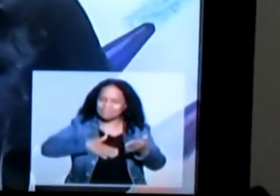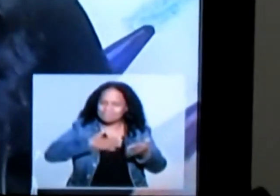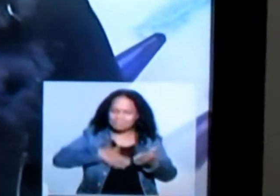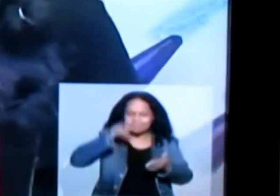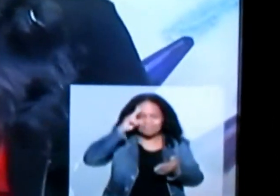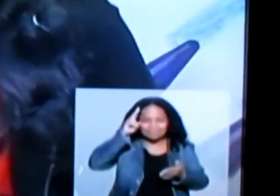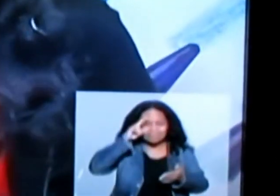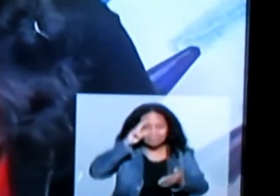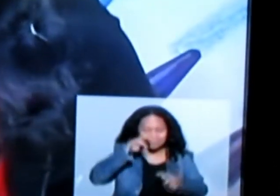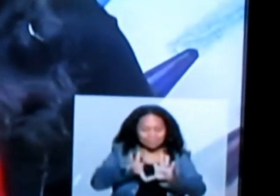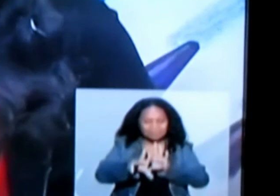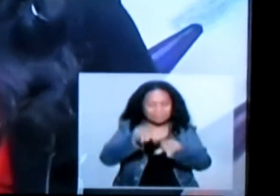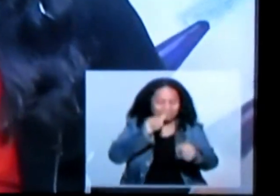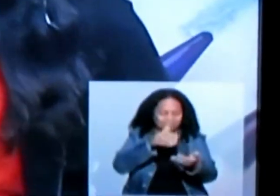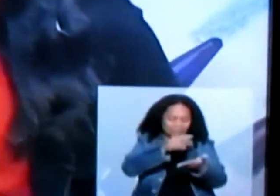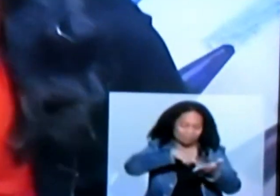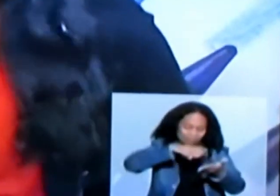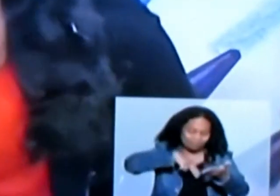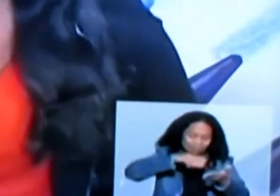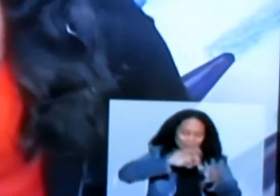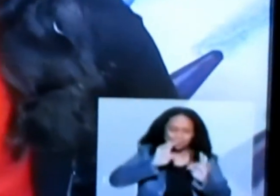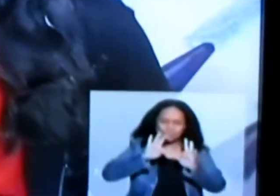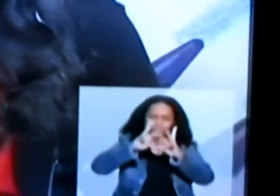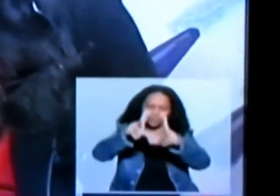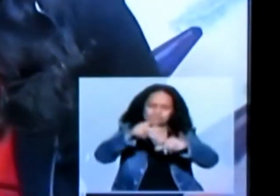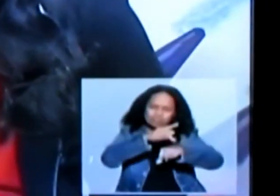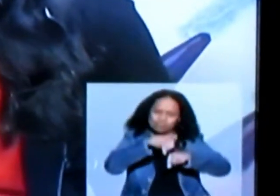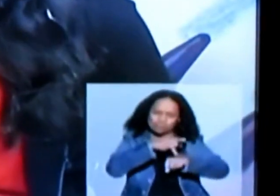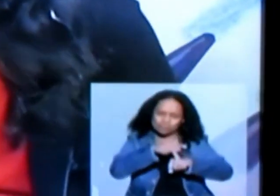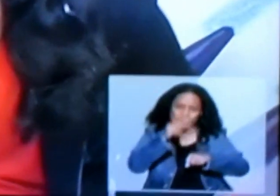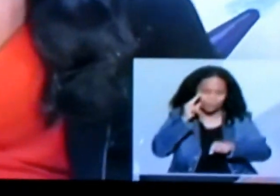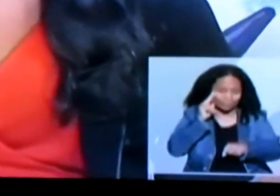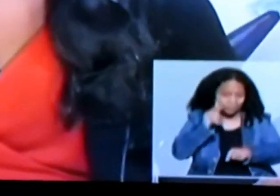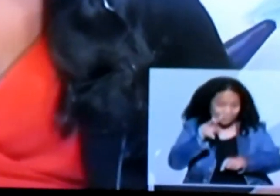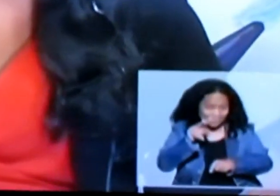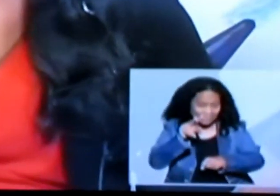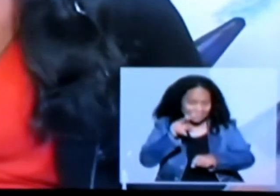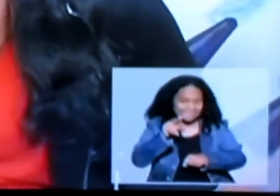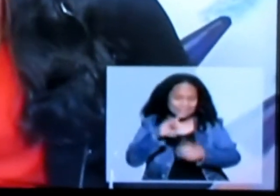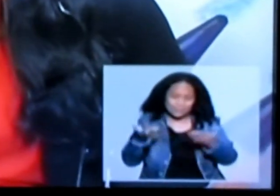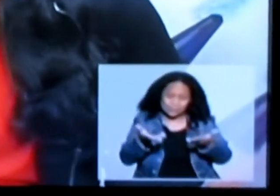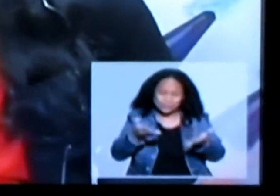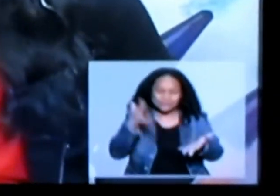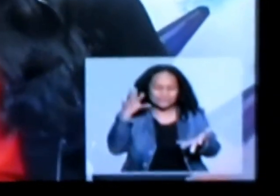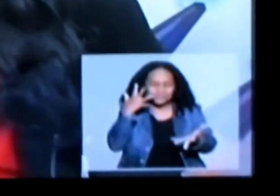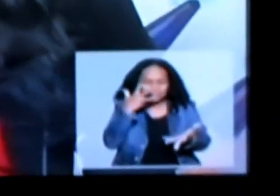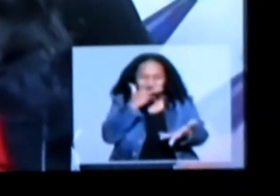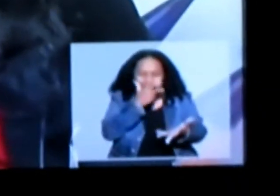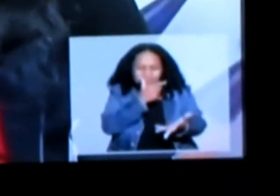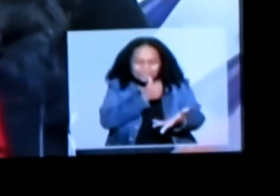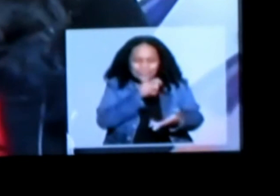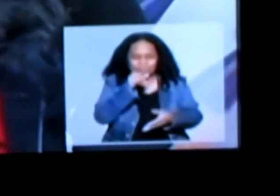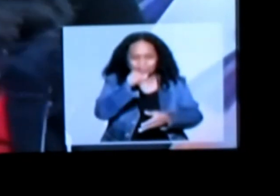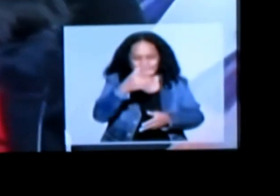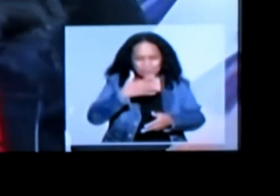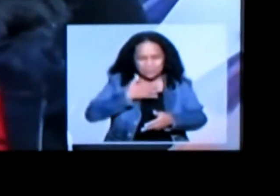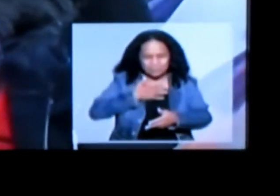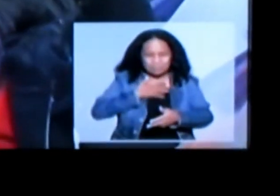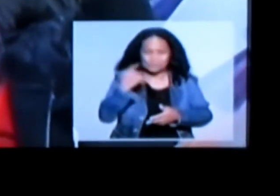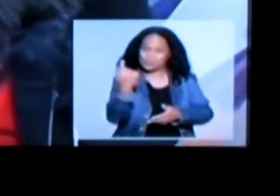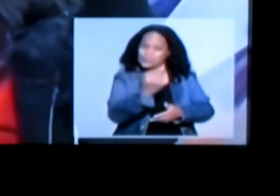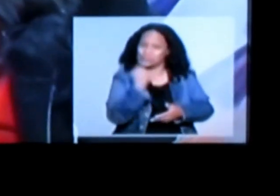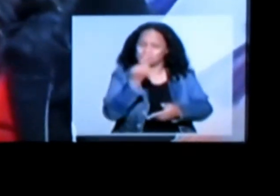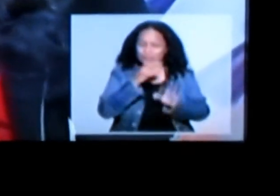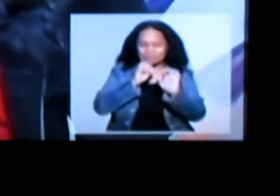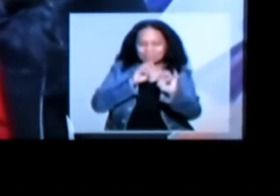histórias e são responsáveis pela formação de leitores em todo o país. Então fique ligado que esse programa tá uma delícia. Está no ar o seu, o